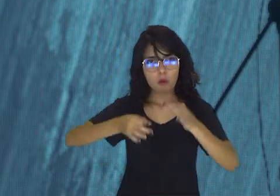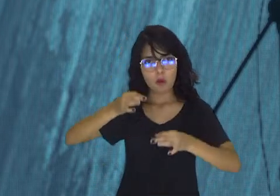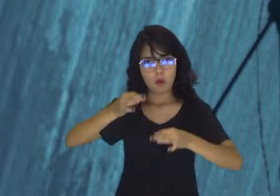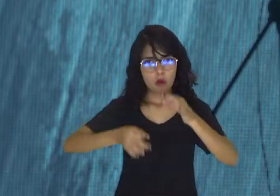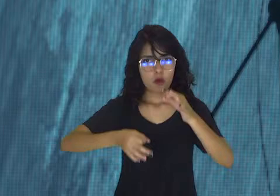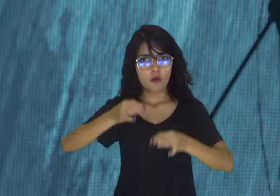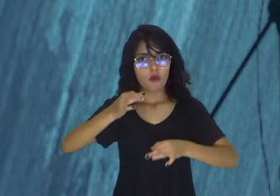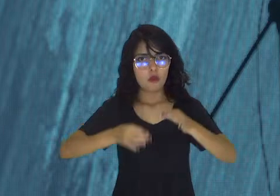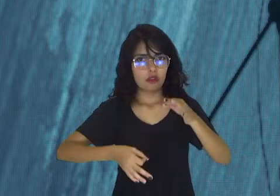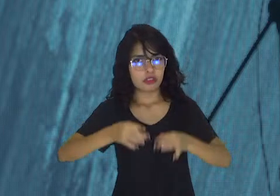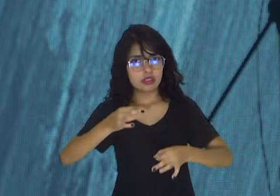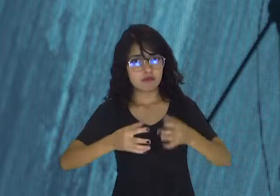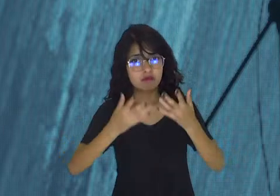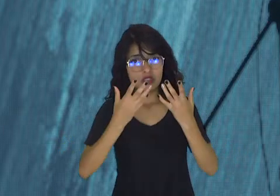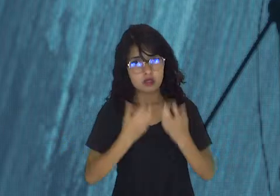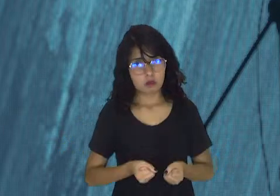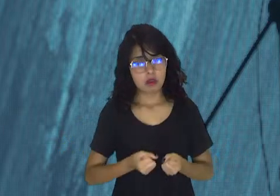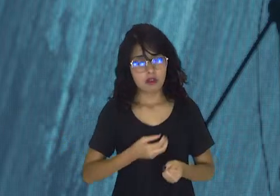Nós não vivemos